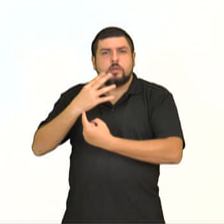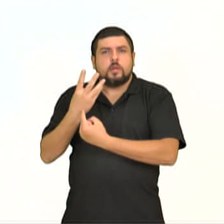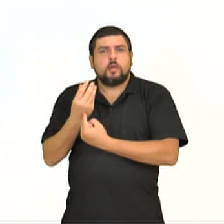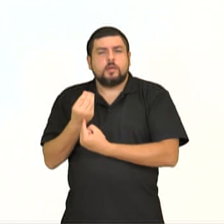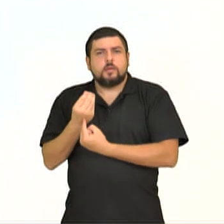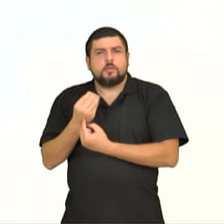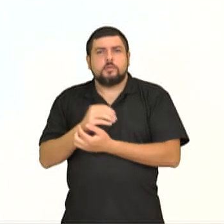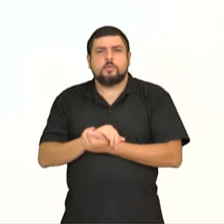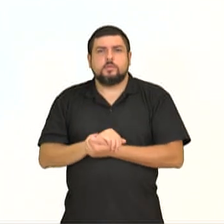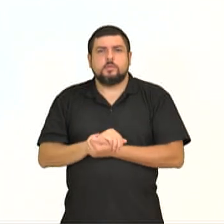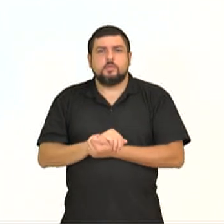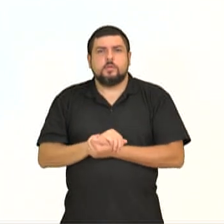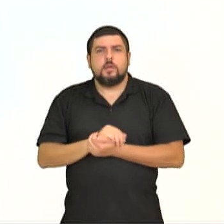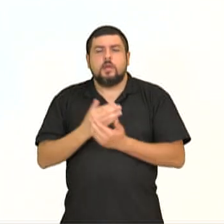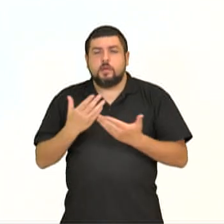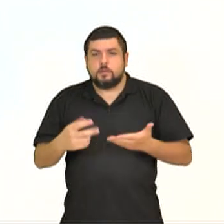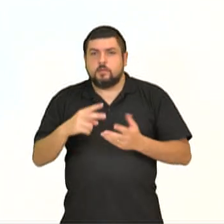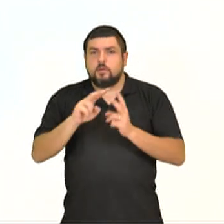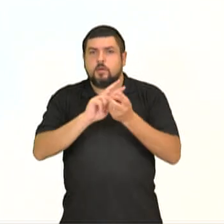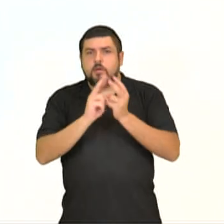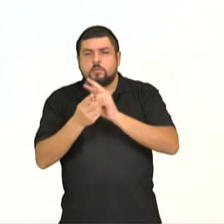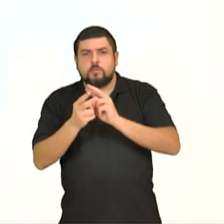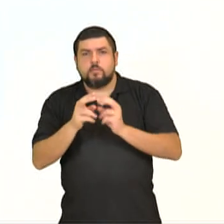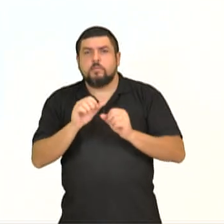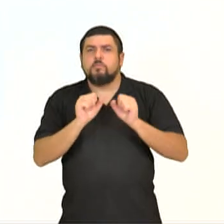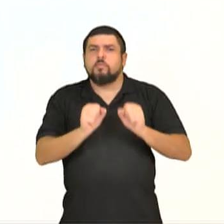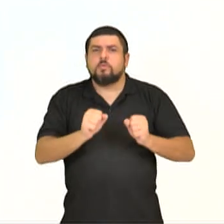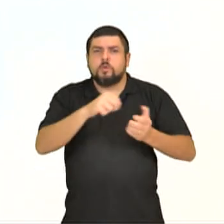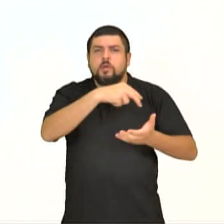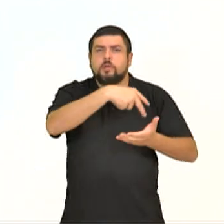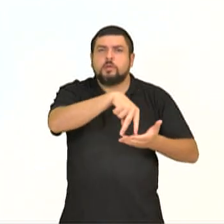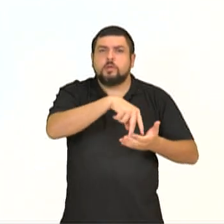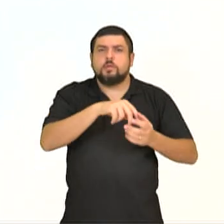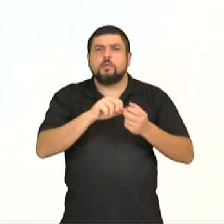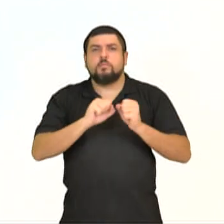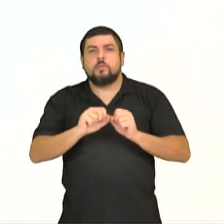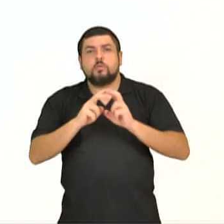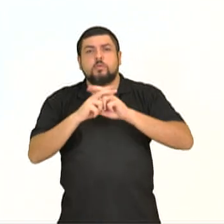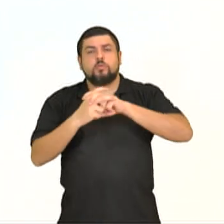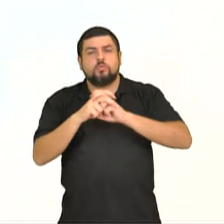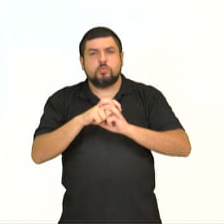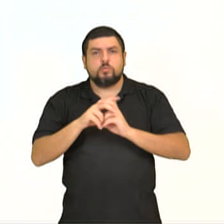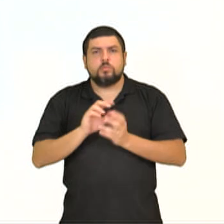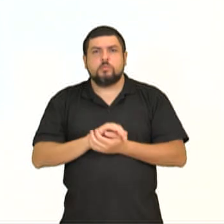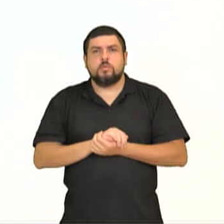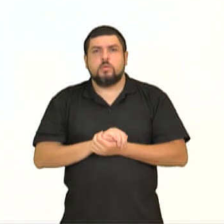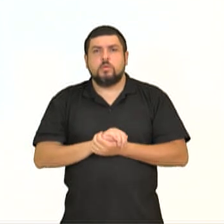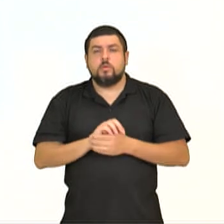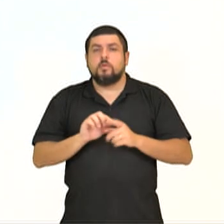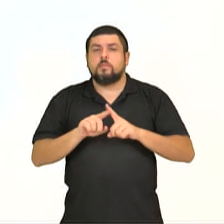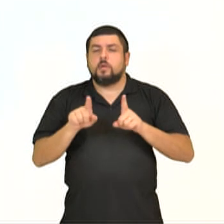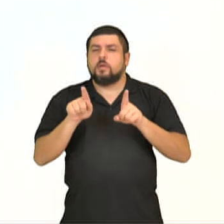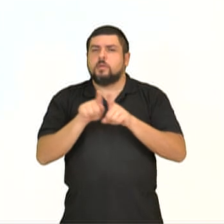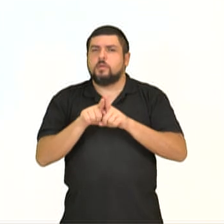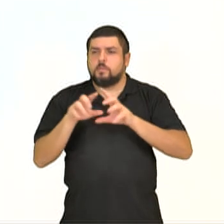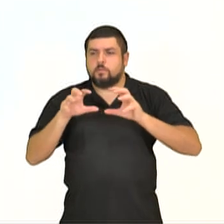a capoeira ela tem uma caracterização específica dentro das lutas. Tá? Mas também é uma luta com